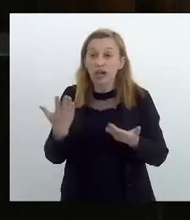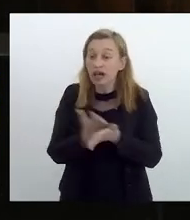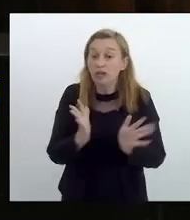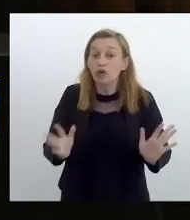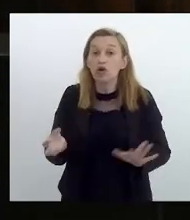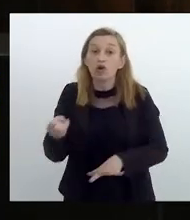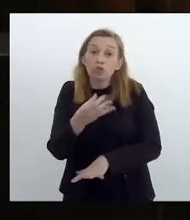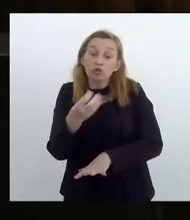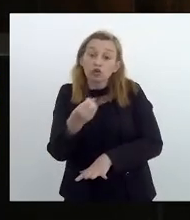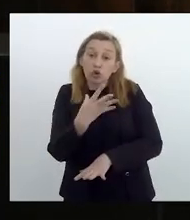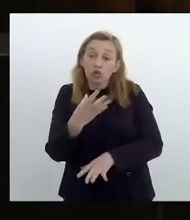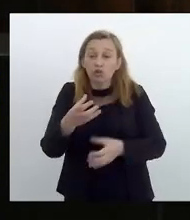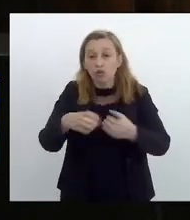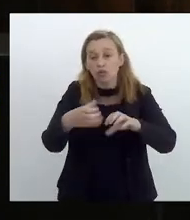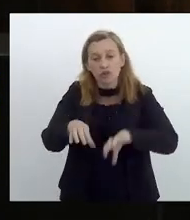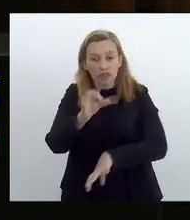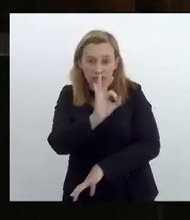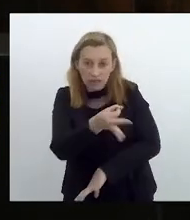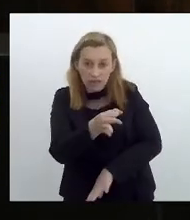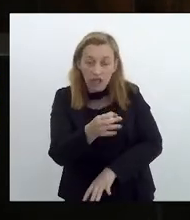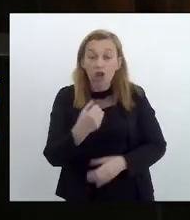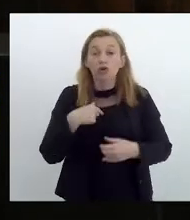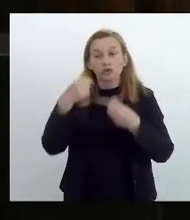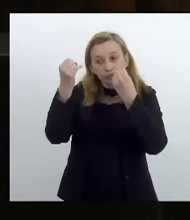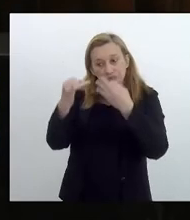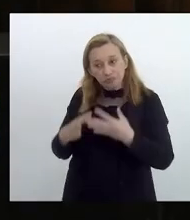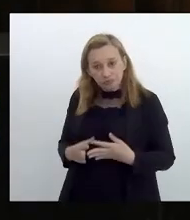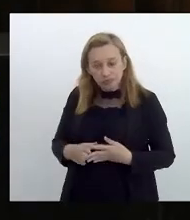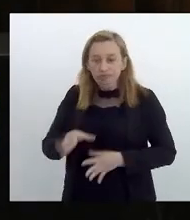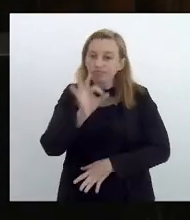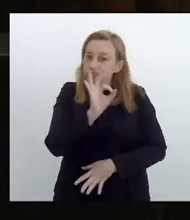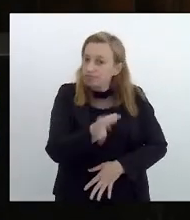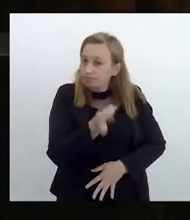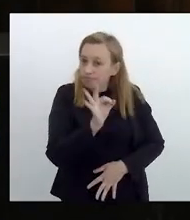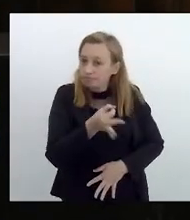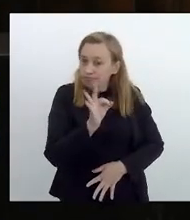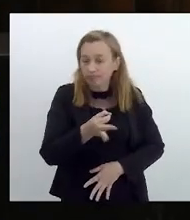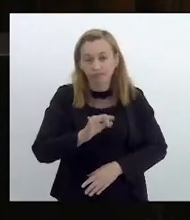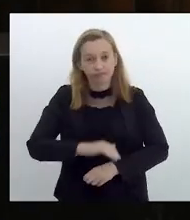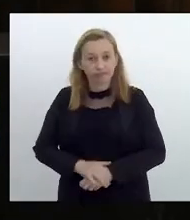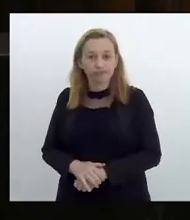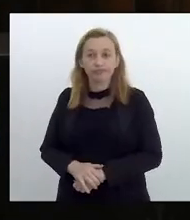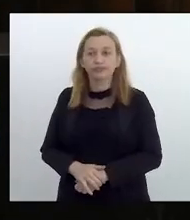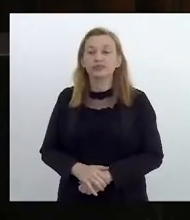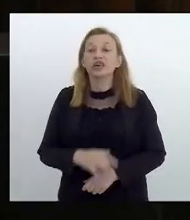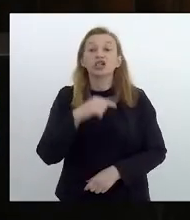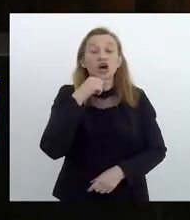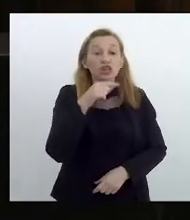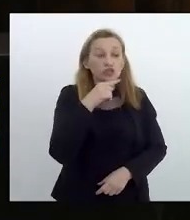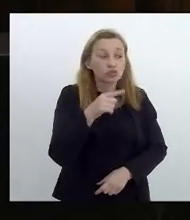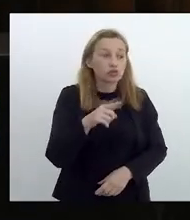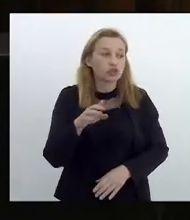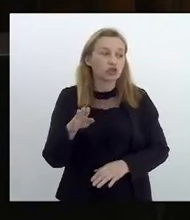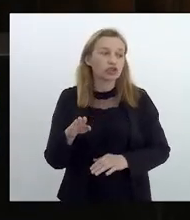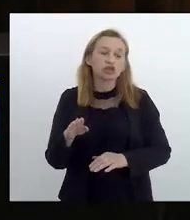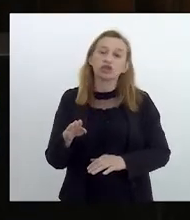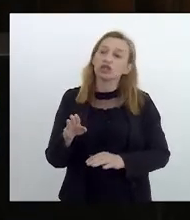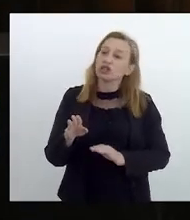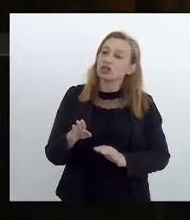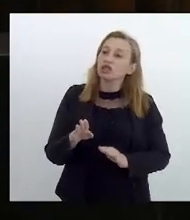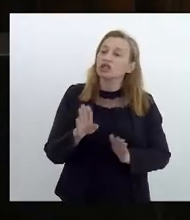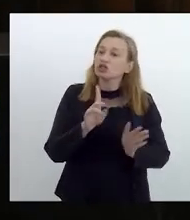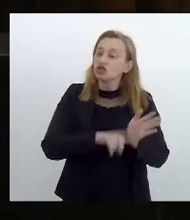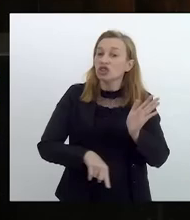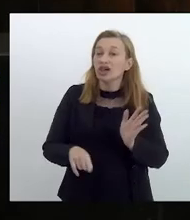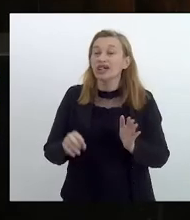Tá certo então eu tô aplicando isso exatamente para tirar as dúvidas que nessa manhã